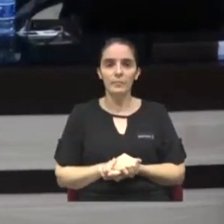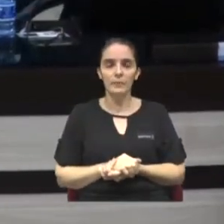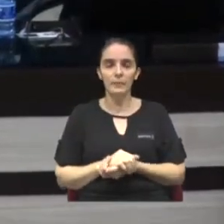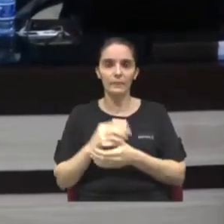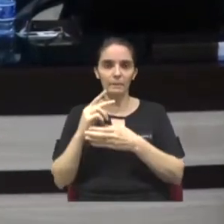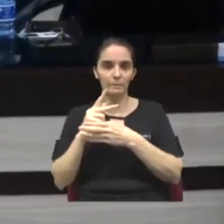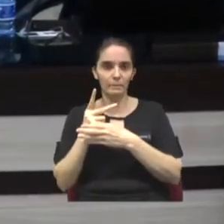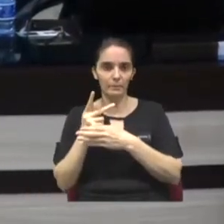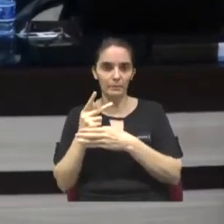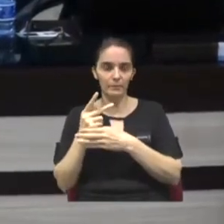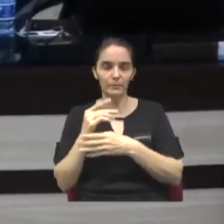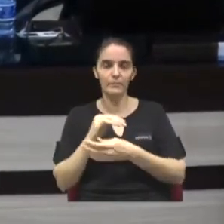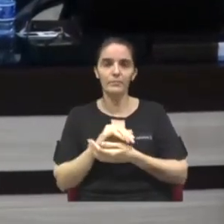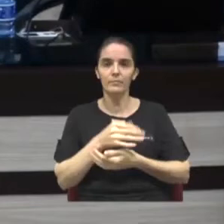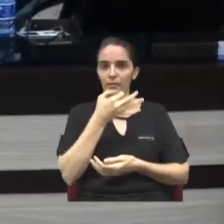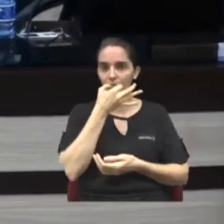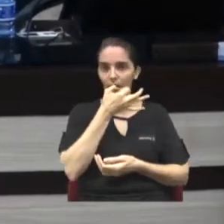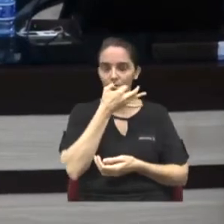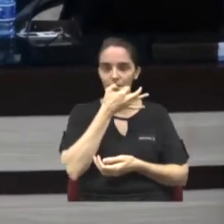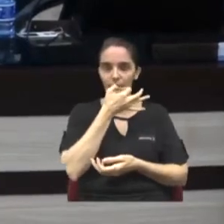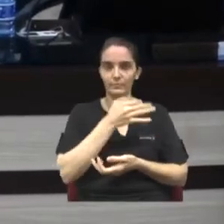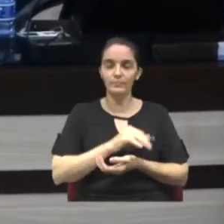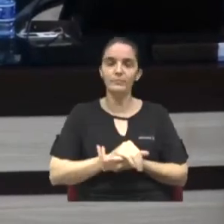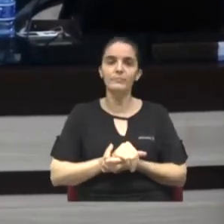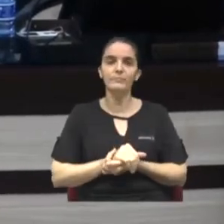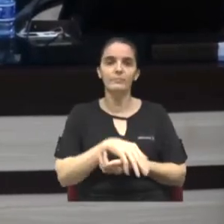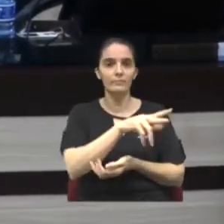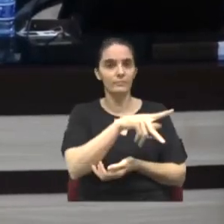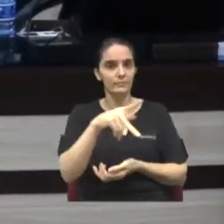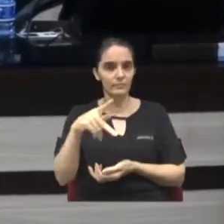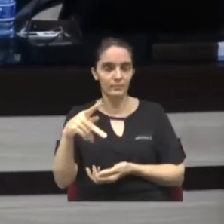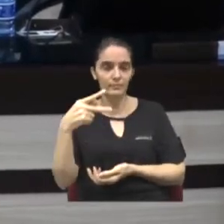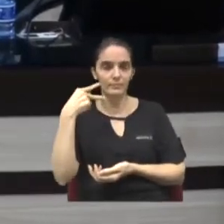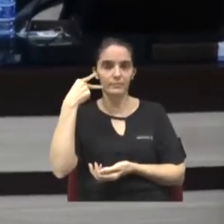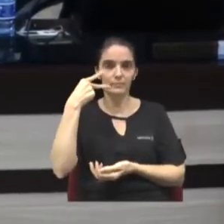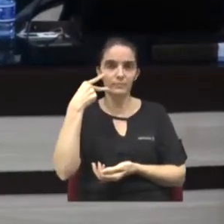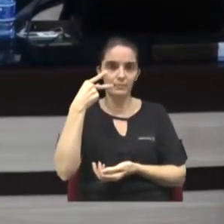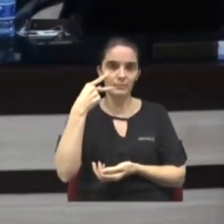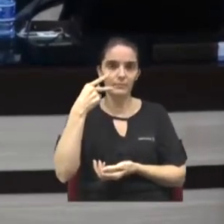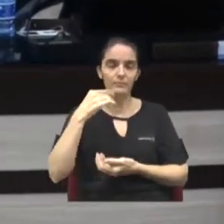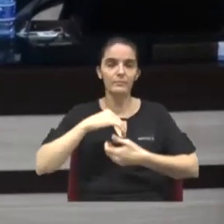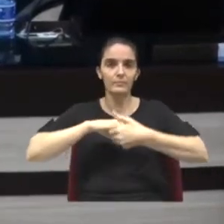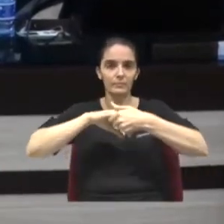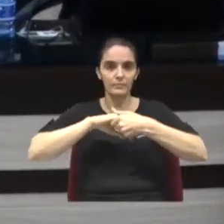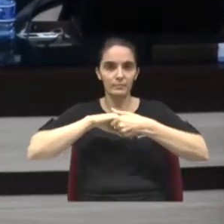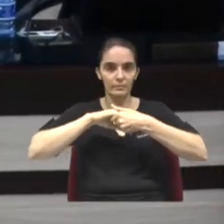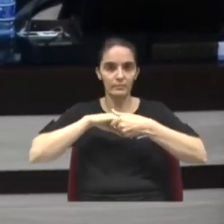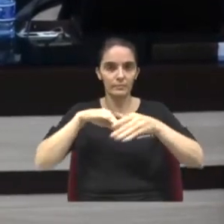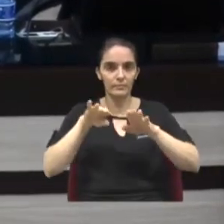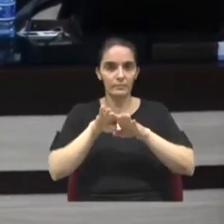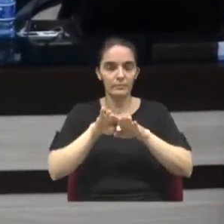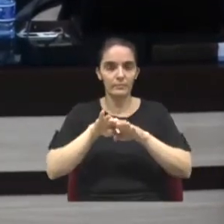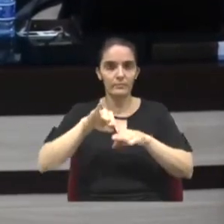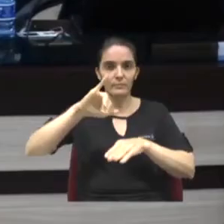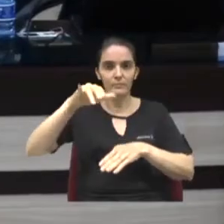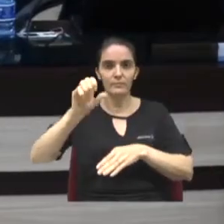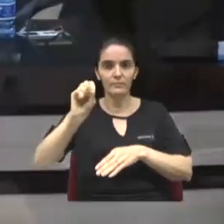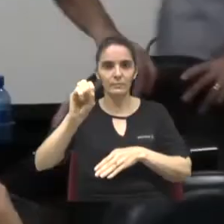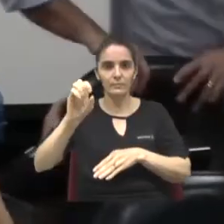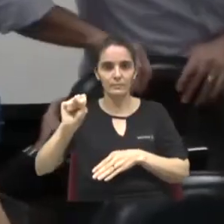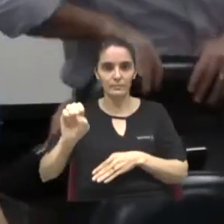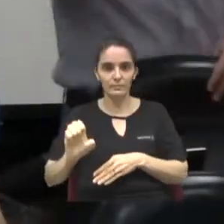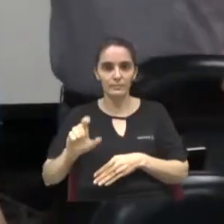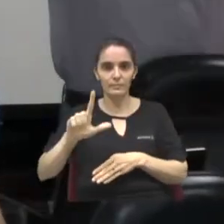o requerimento, o vereador Helder do Táxi. Senhor presidente, nobres amigos vereadores, cumprimentar aqui também o José Luiz, também cumprimentar ele que